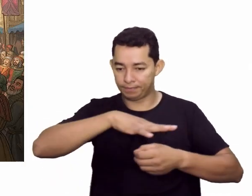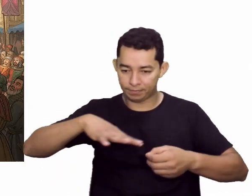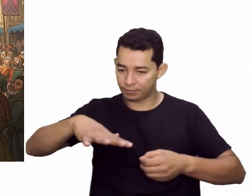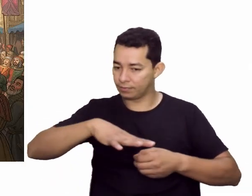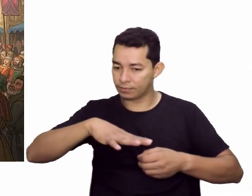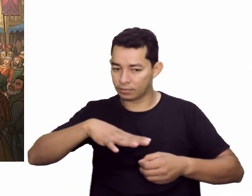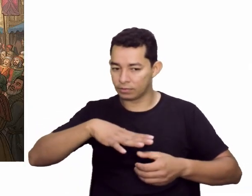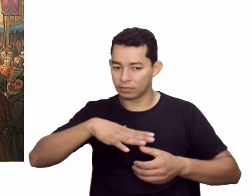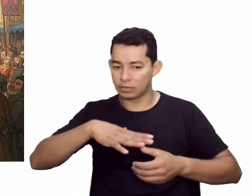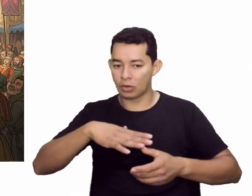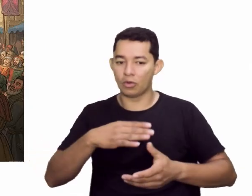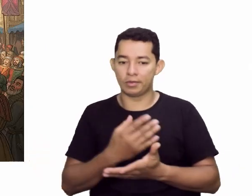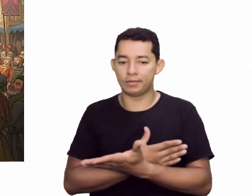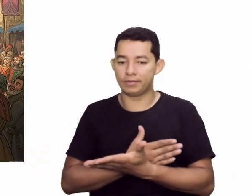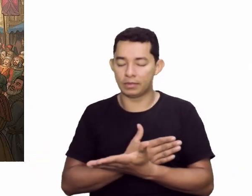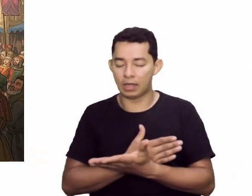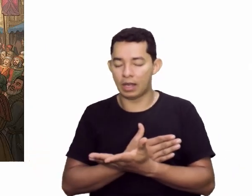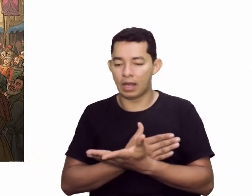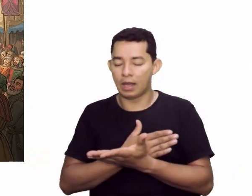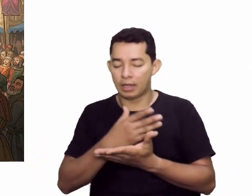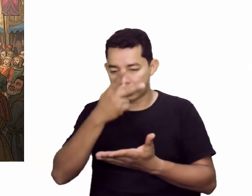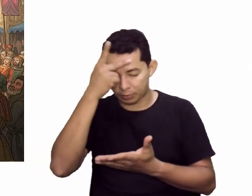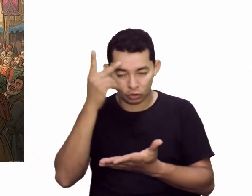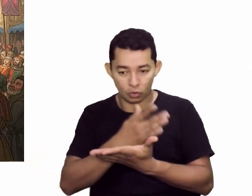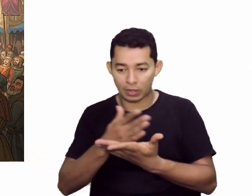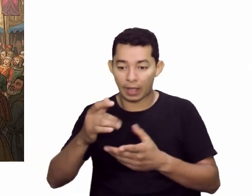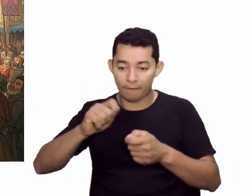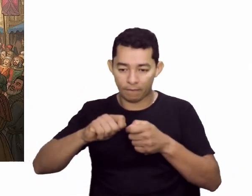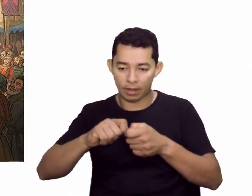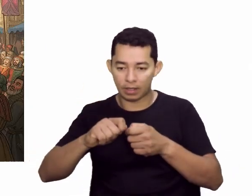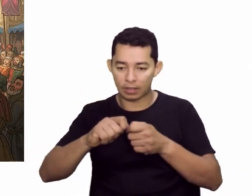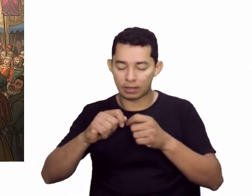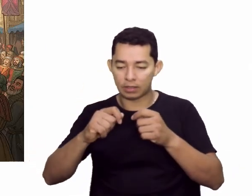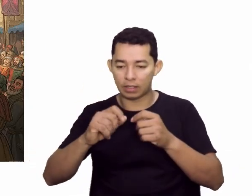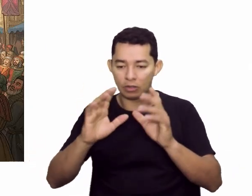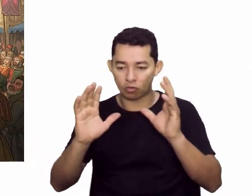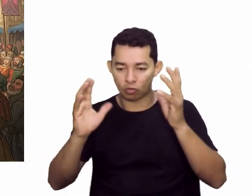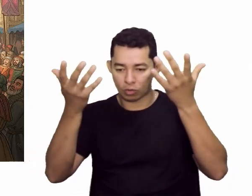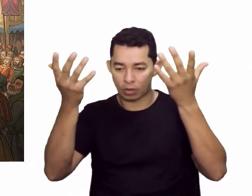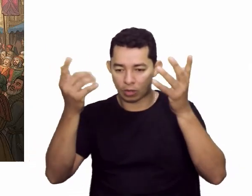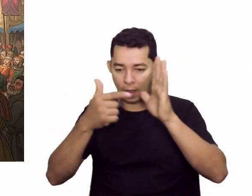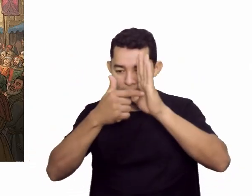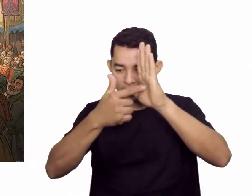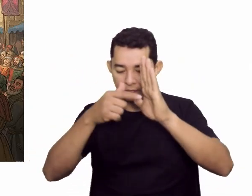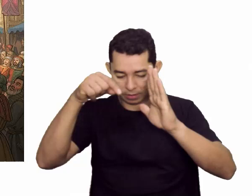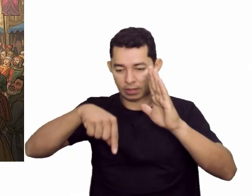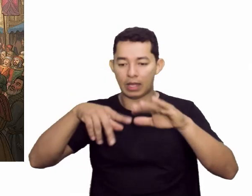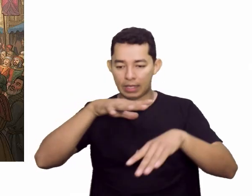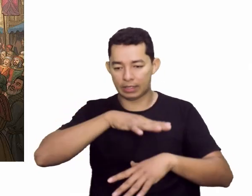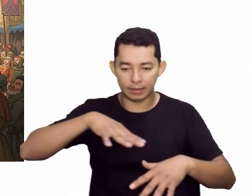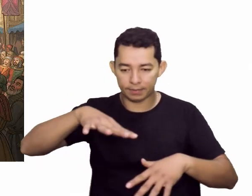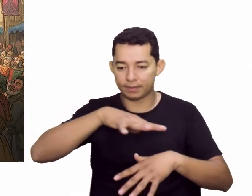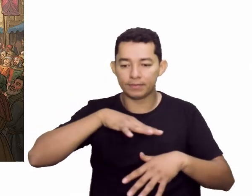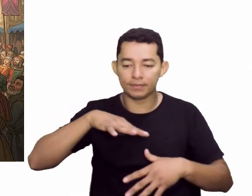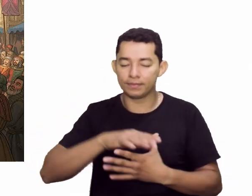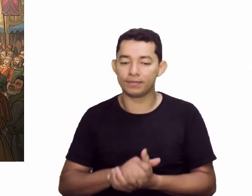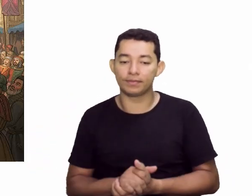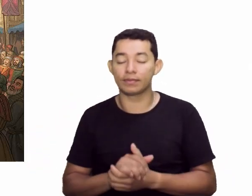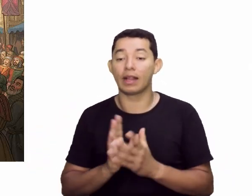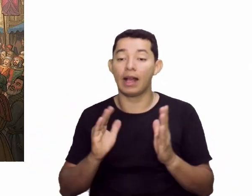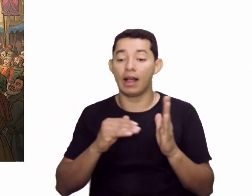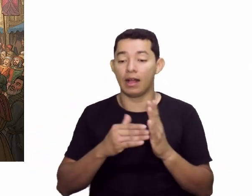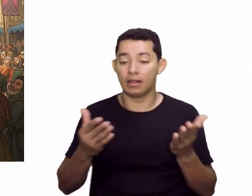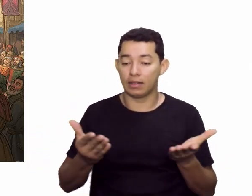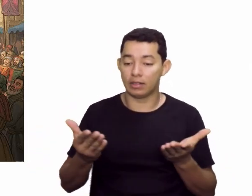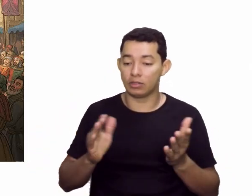praças, as ruas, as pessoas montavam ali, ó, né? E ainda hoje é assim,